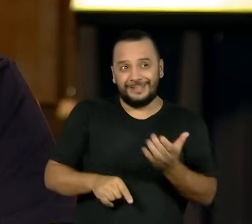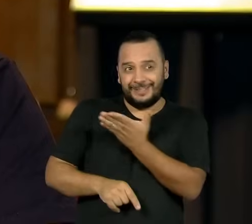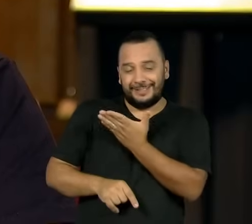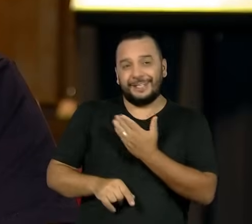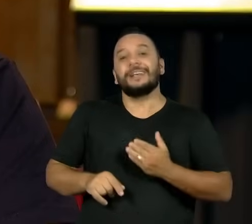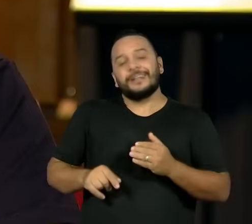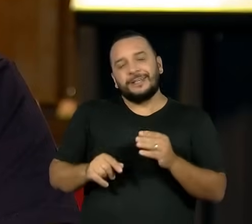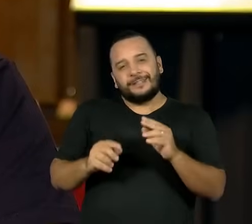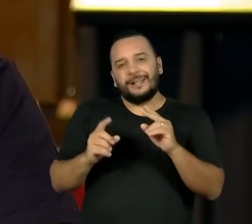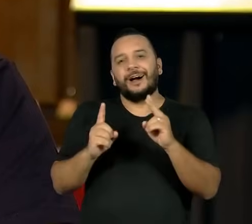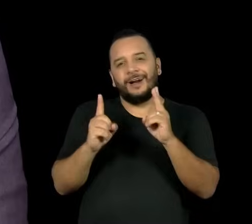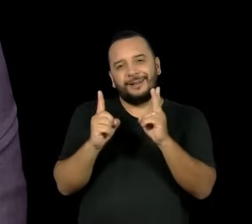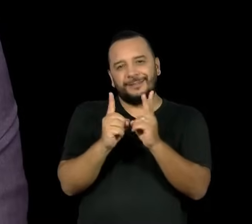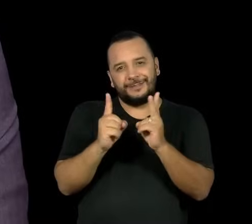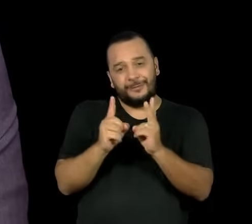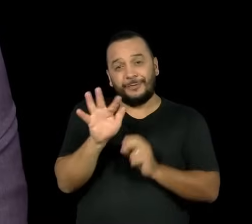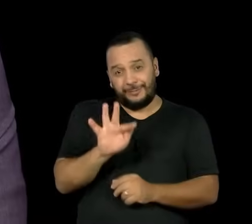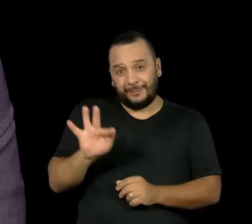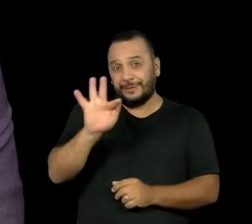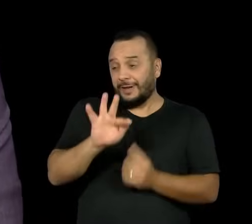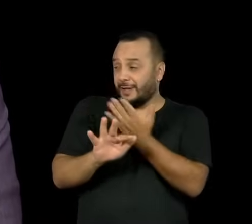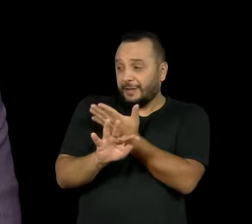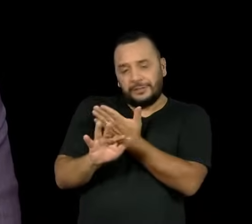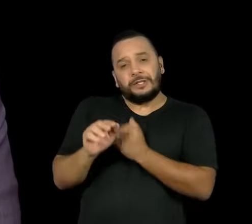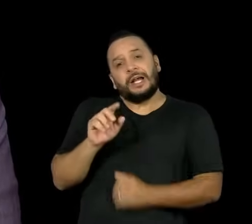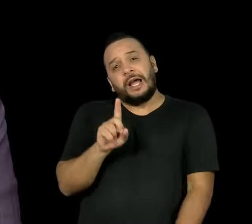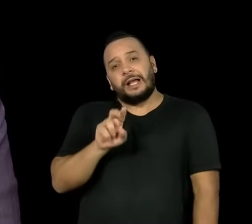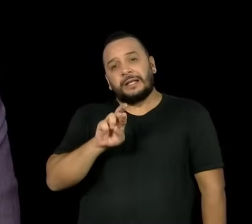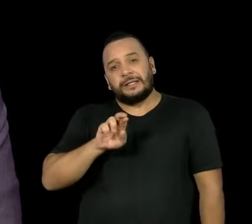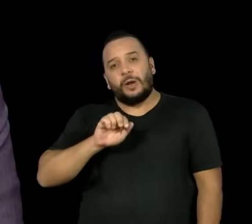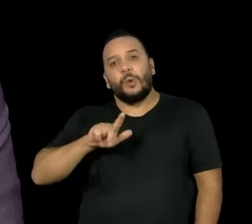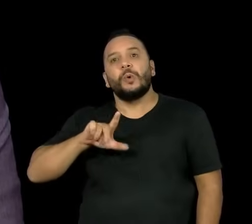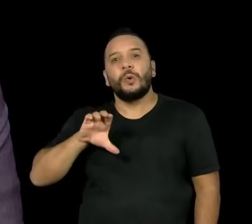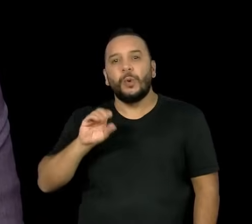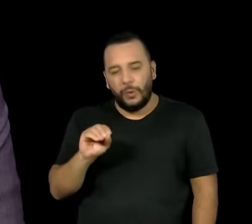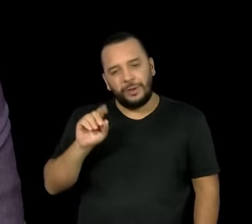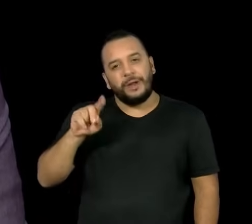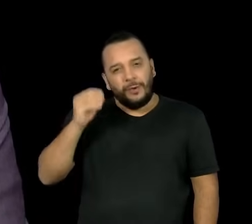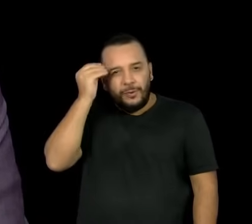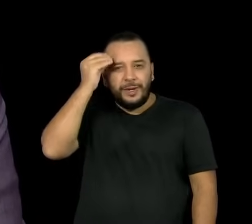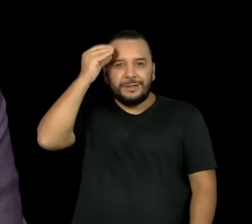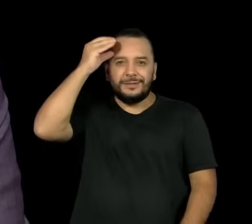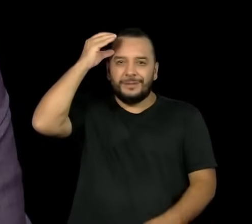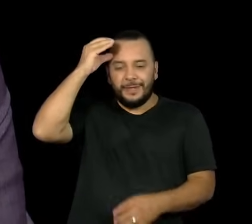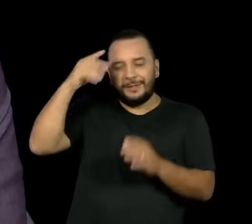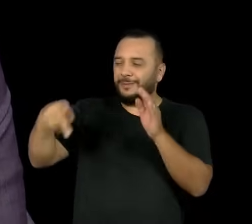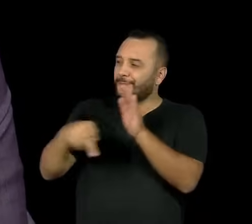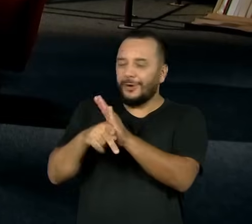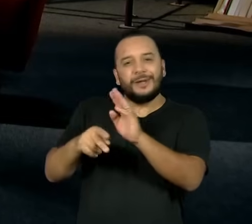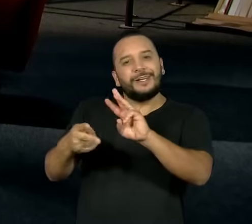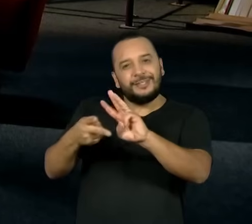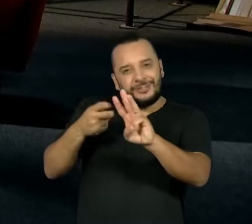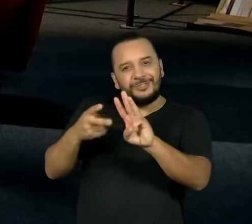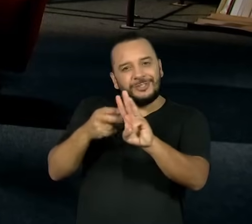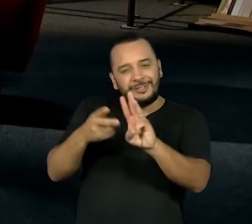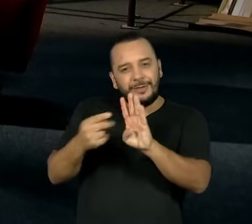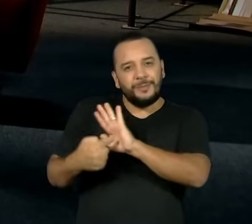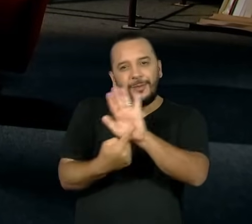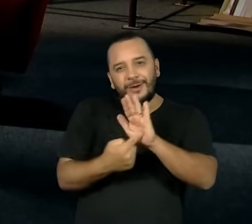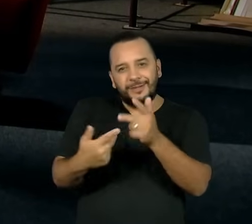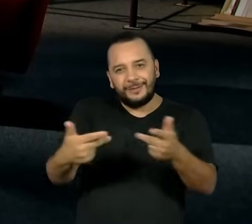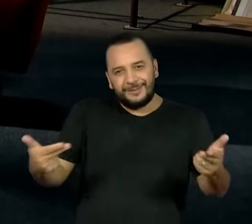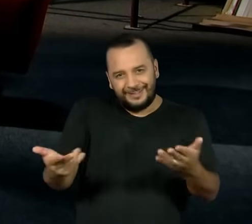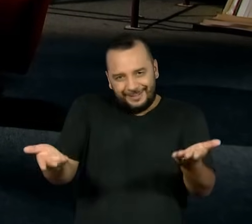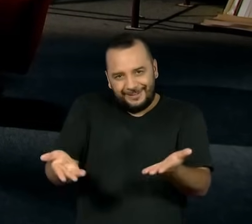Araújo, resgata parte dessa sabedoria ancestral. Ô Draulio, a ciência está descobrindo